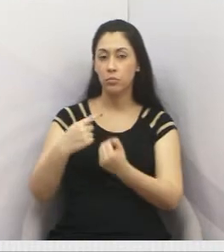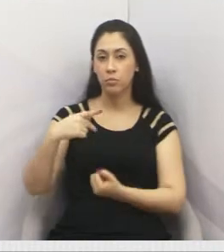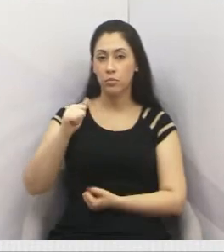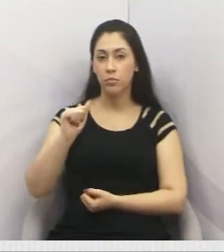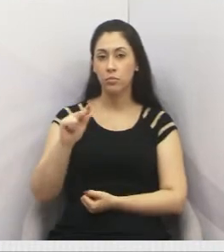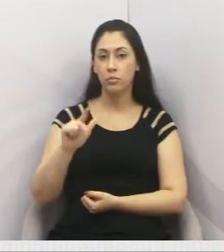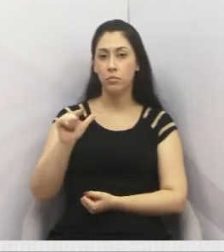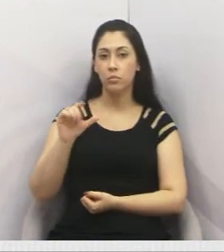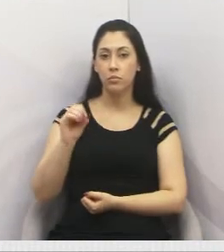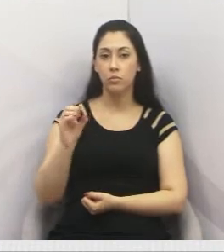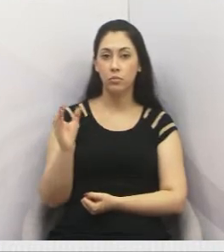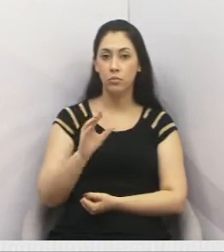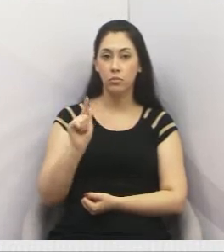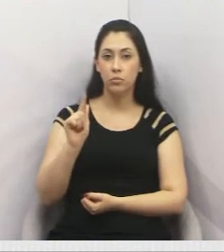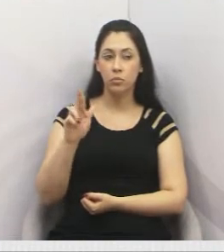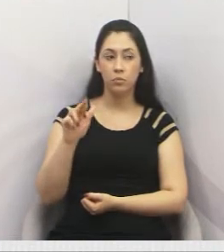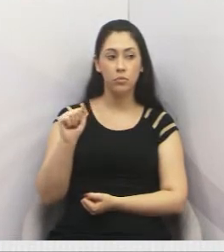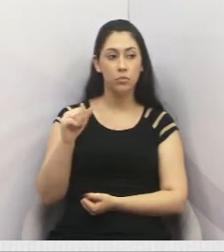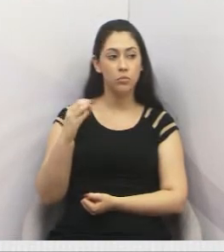Graça.